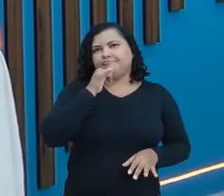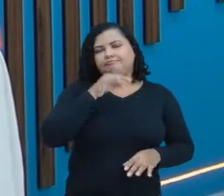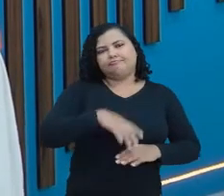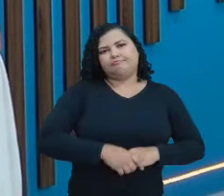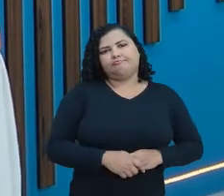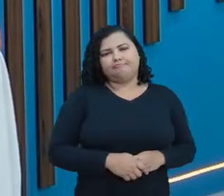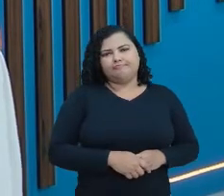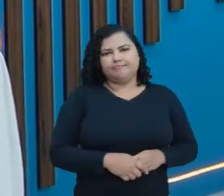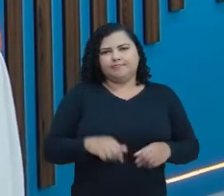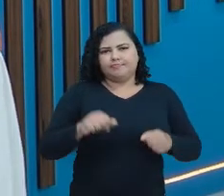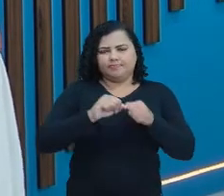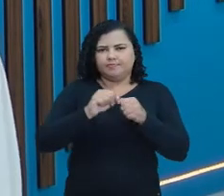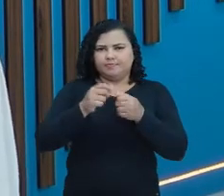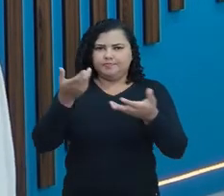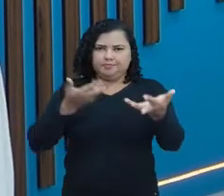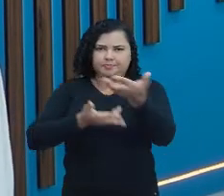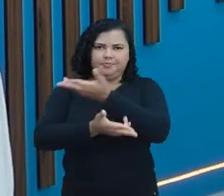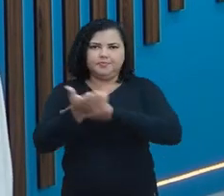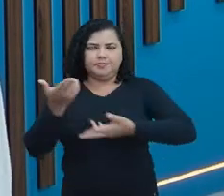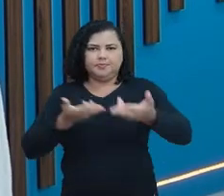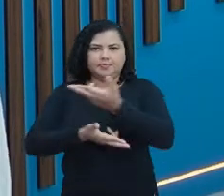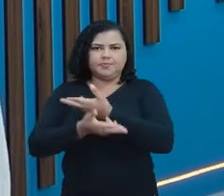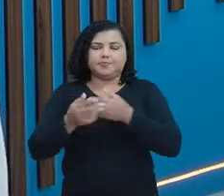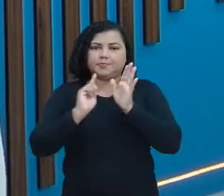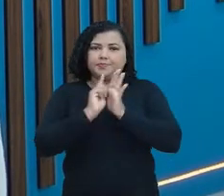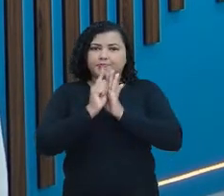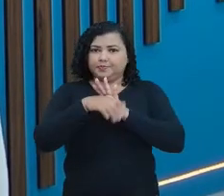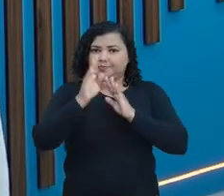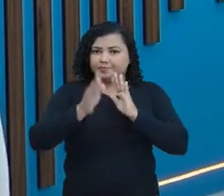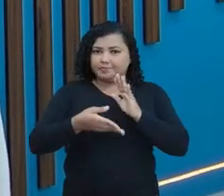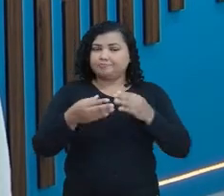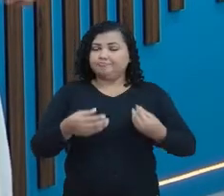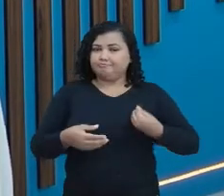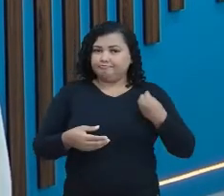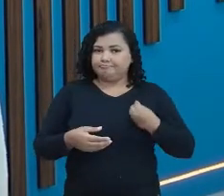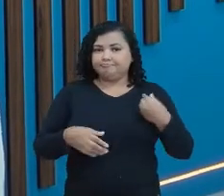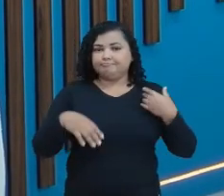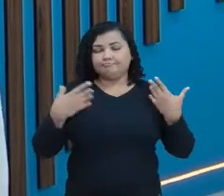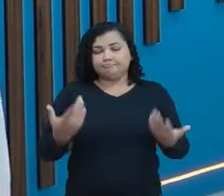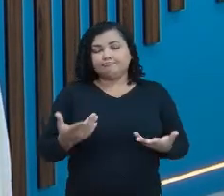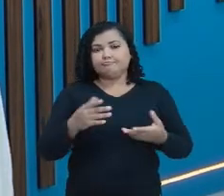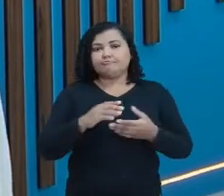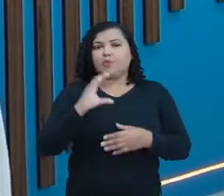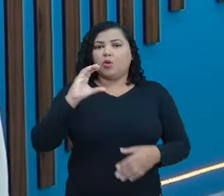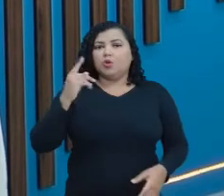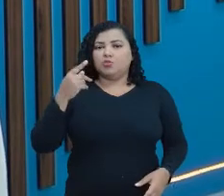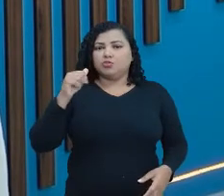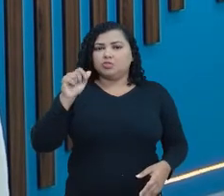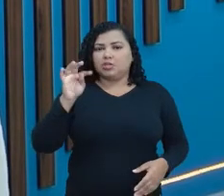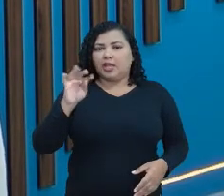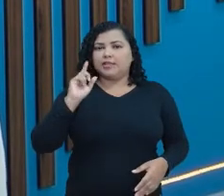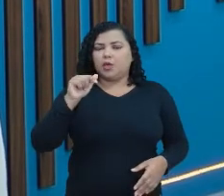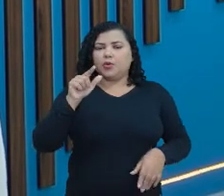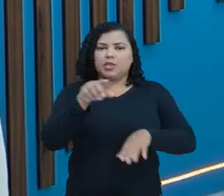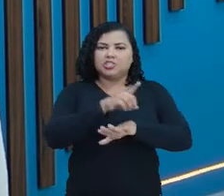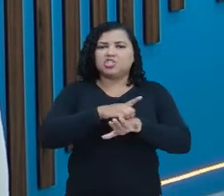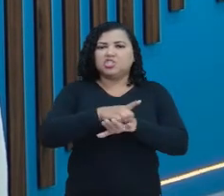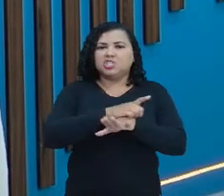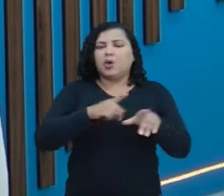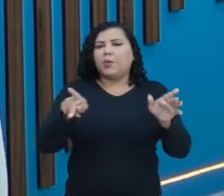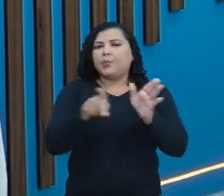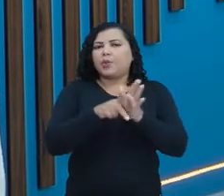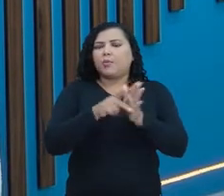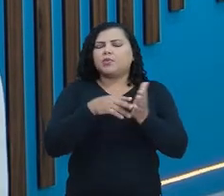em fazer uma relação com gêneros existentes, o chat seria uma versão digital de uma conversa ao vivo, de